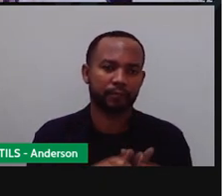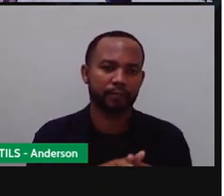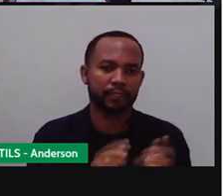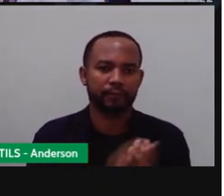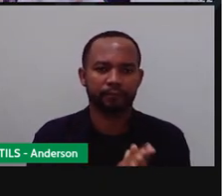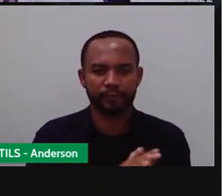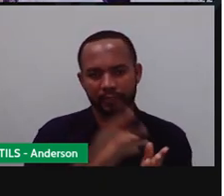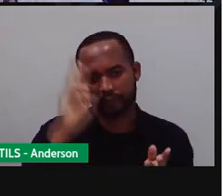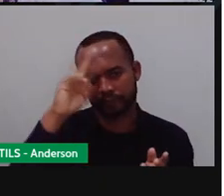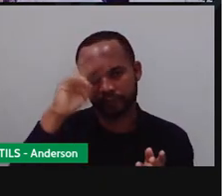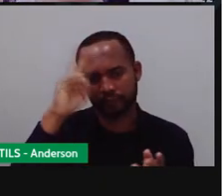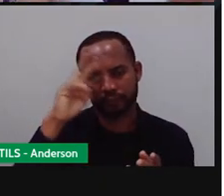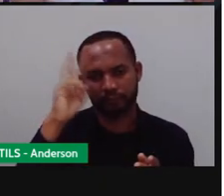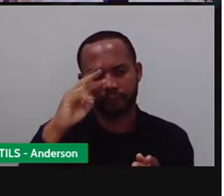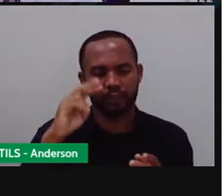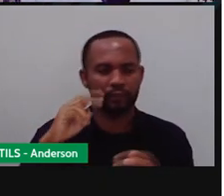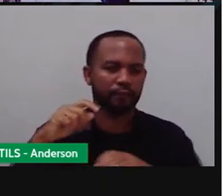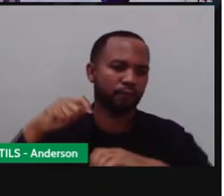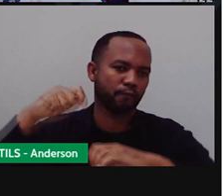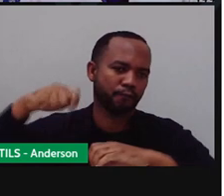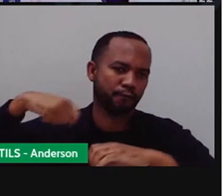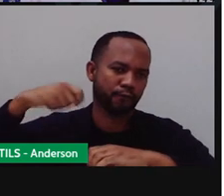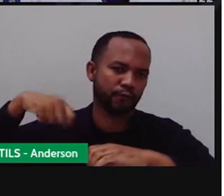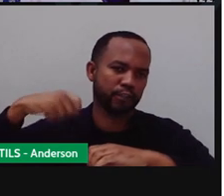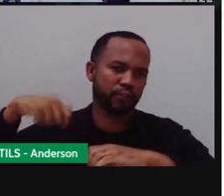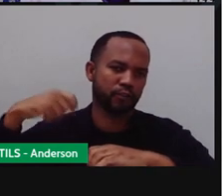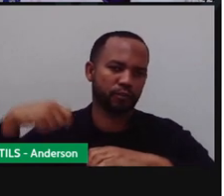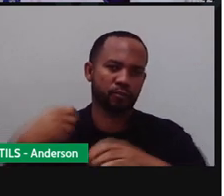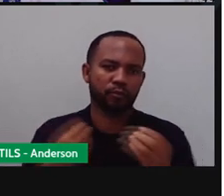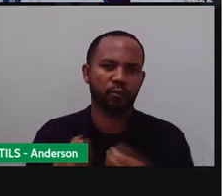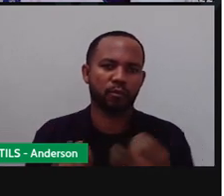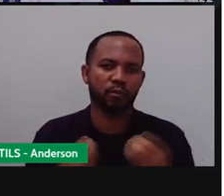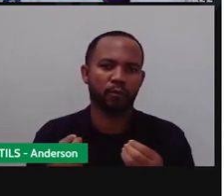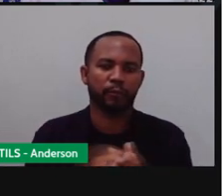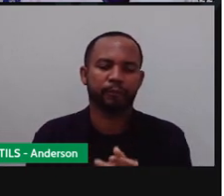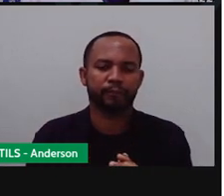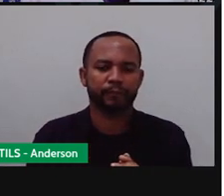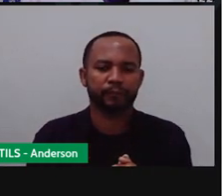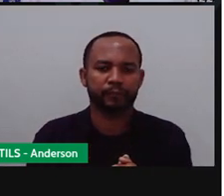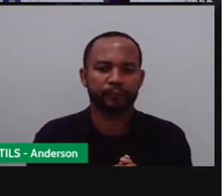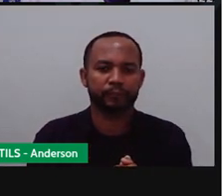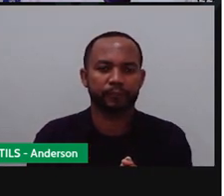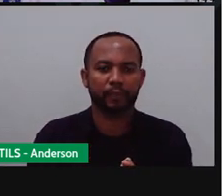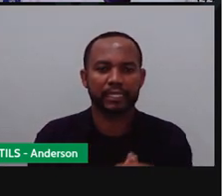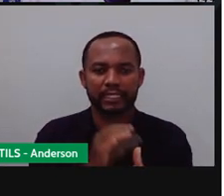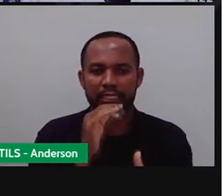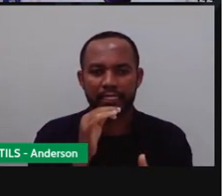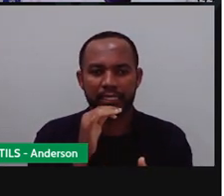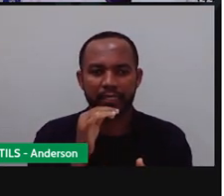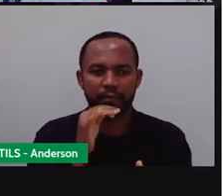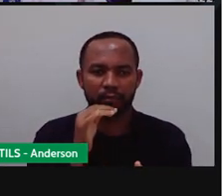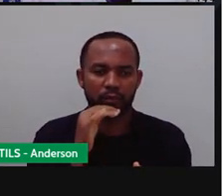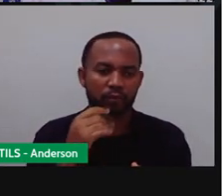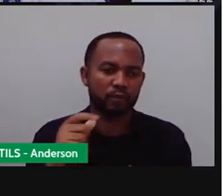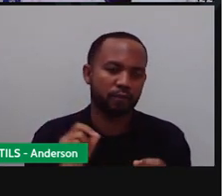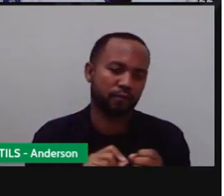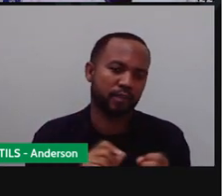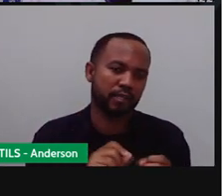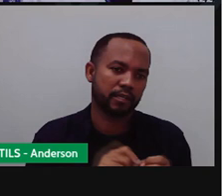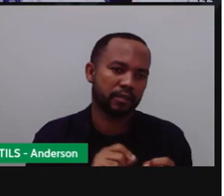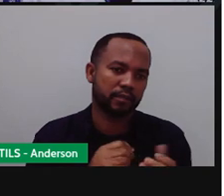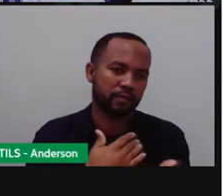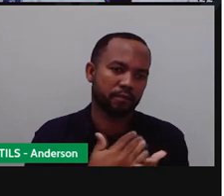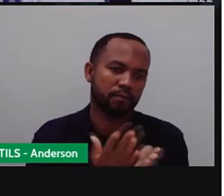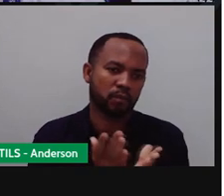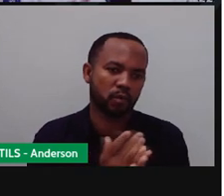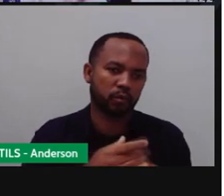Das datas comemorativas, os festejos aí do Brasil, que a Pro fez aquela receita do bolo de milho? Pois é. A Pro, inclusive,